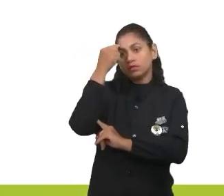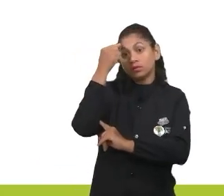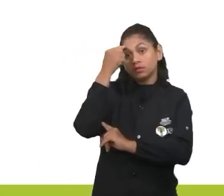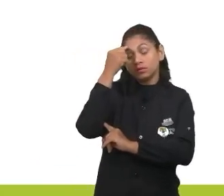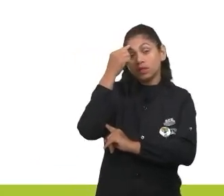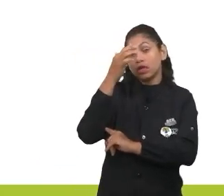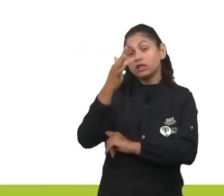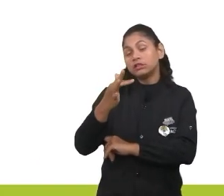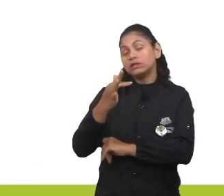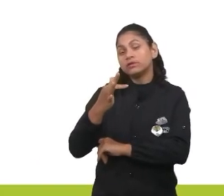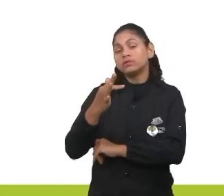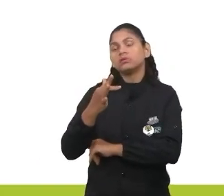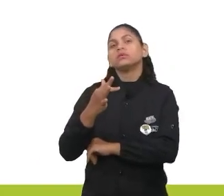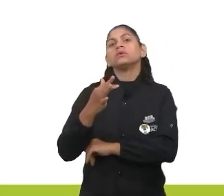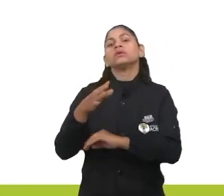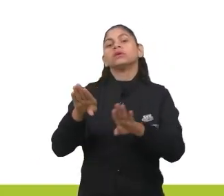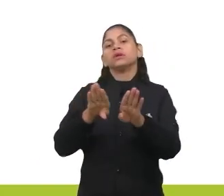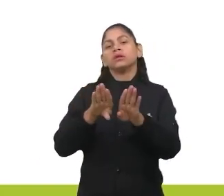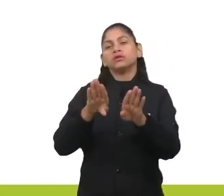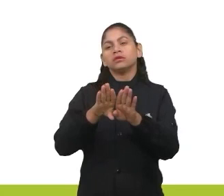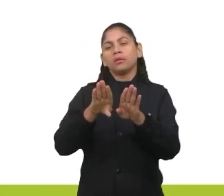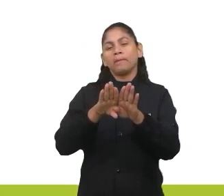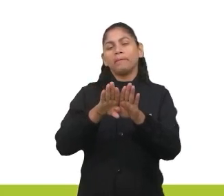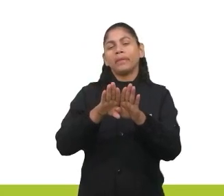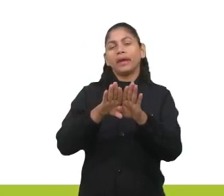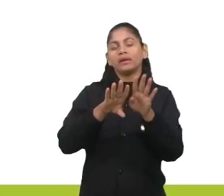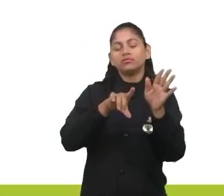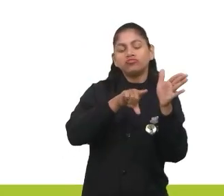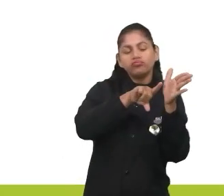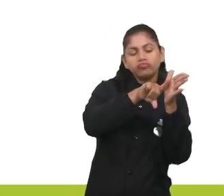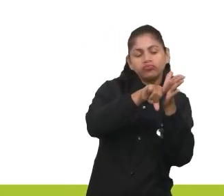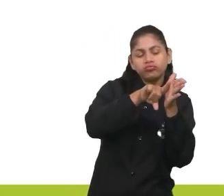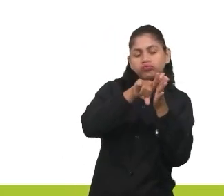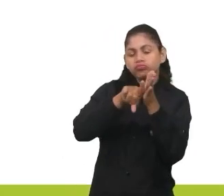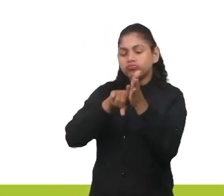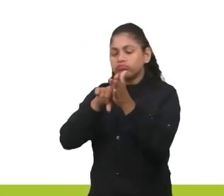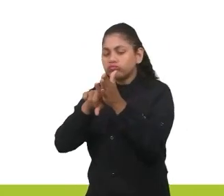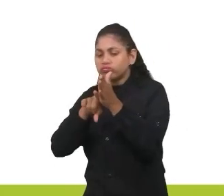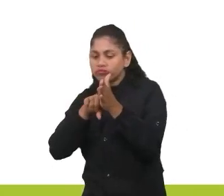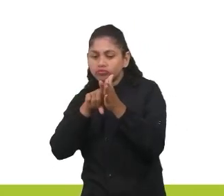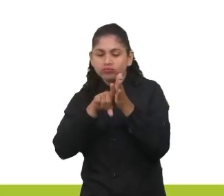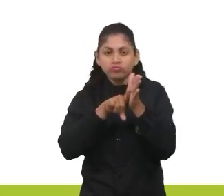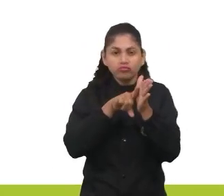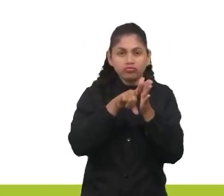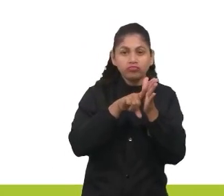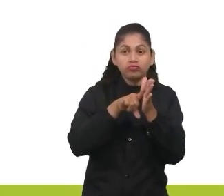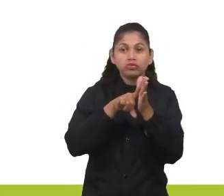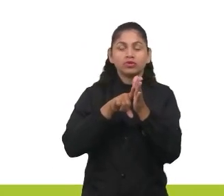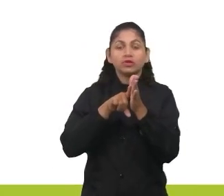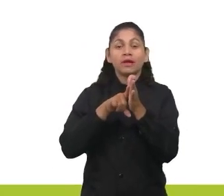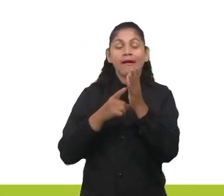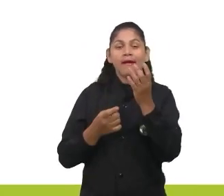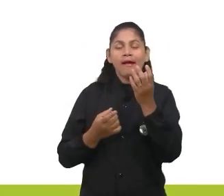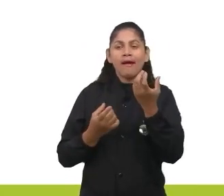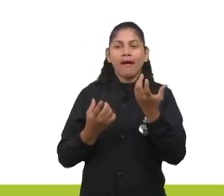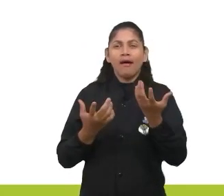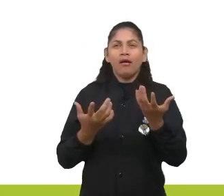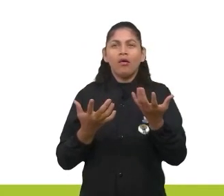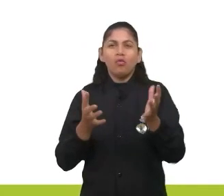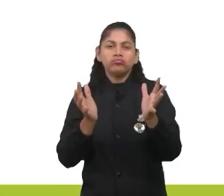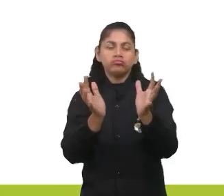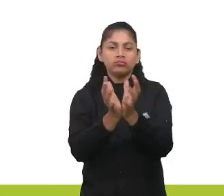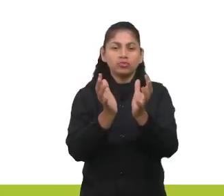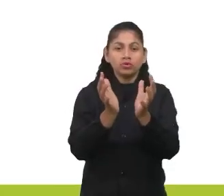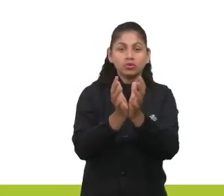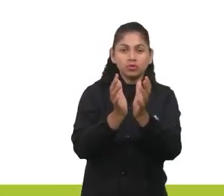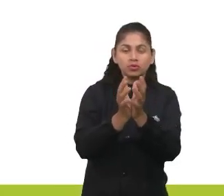a indústria cultural. Então, e o que é essa indústria cultural? A indústria cultural é uma indústria